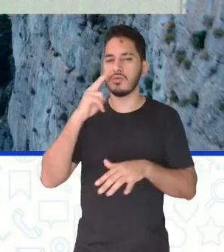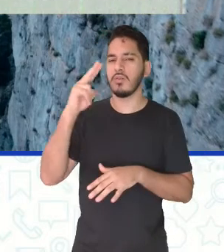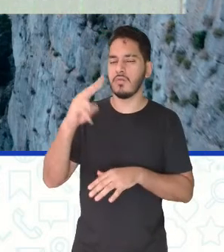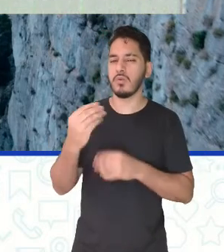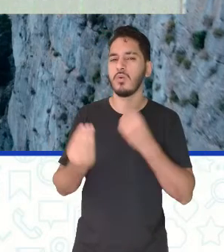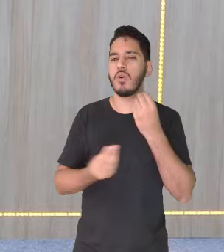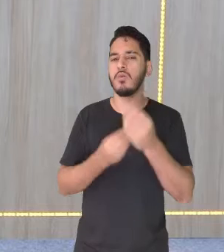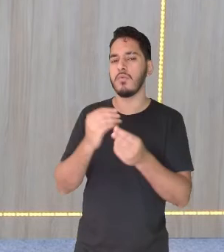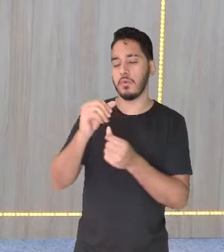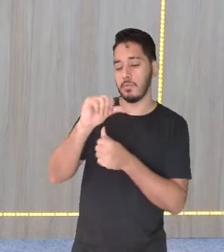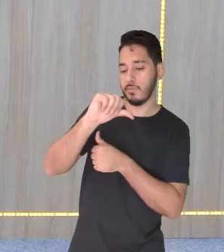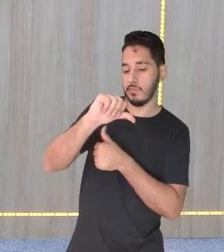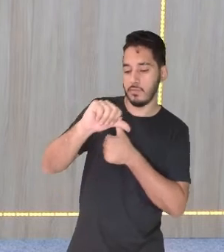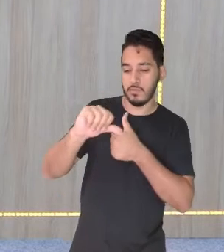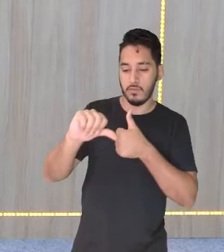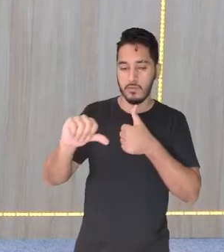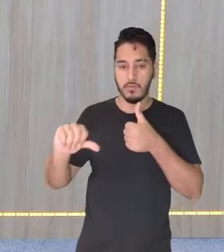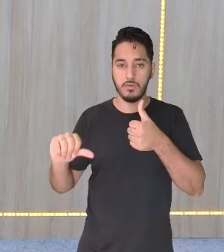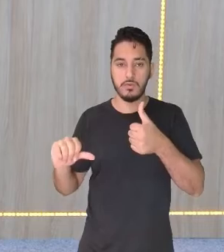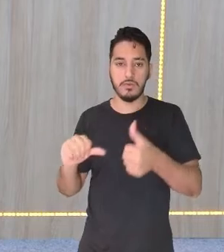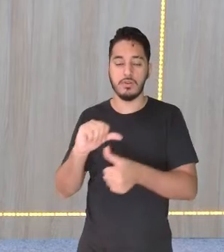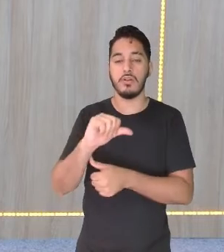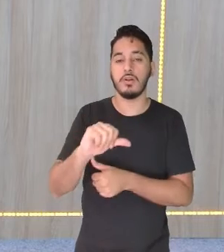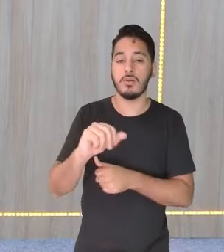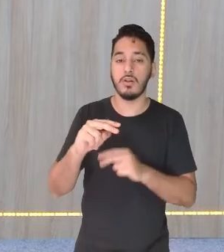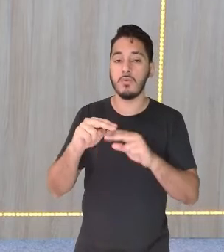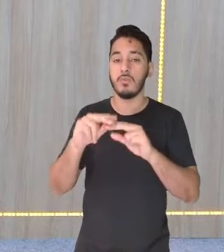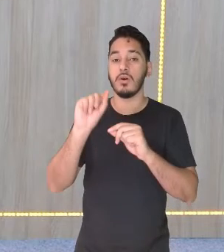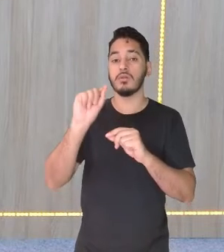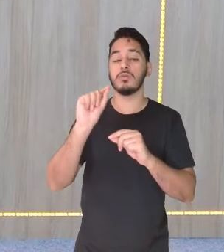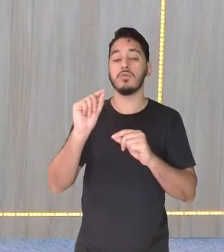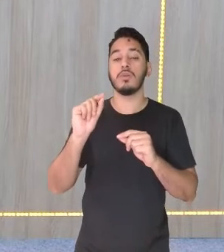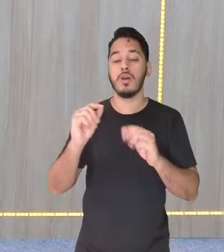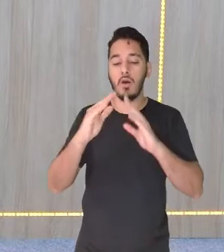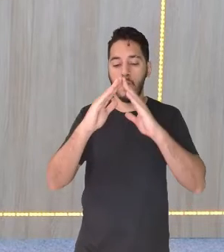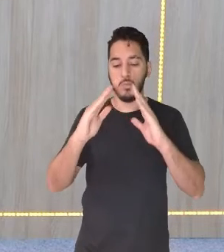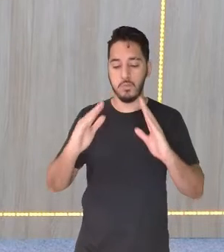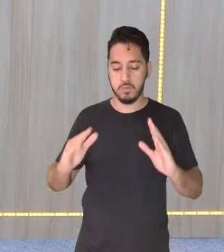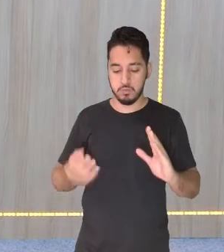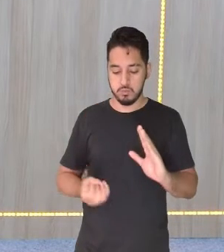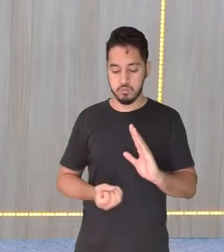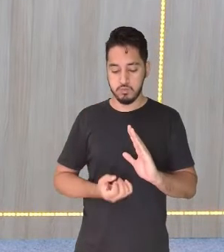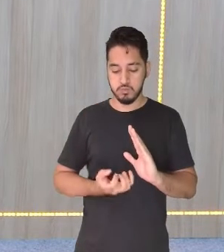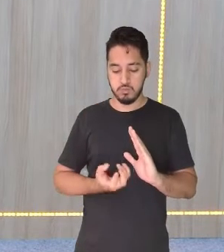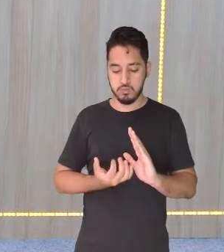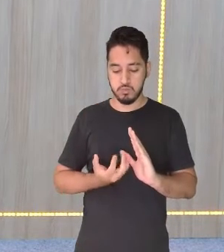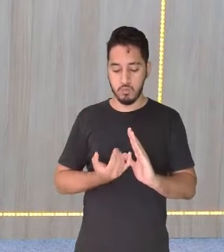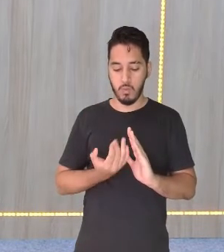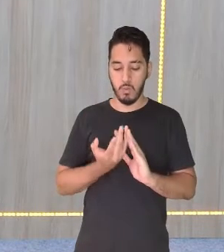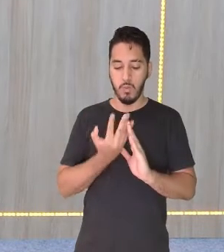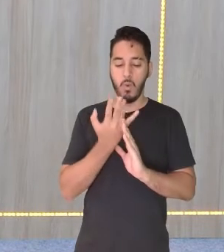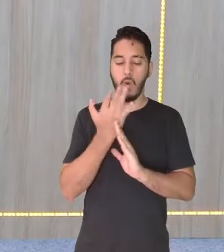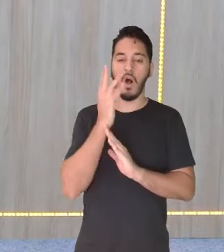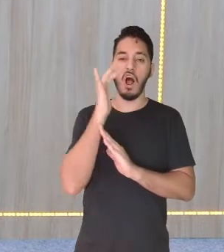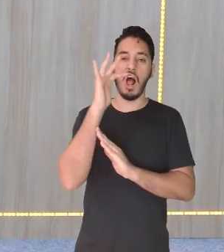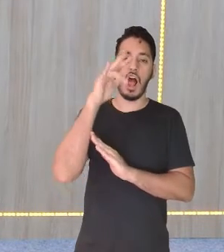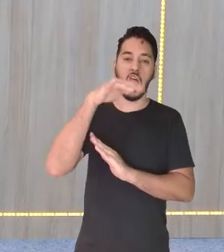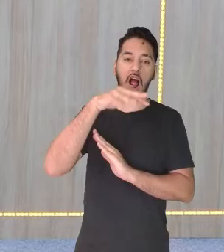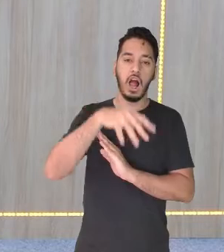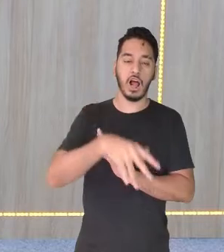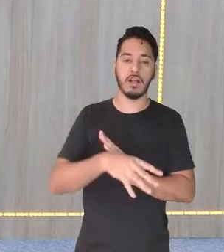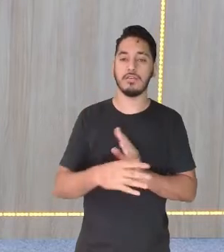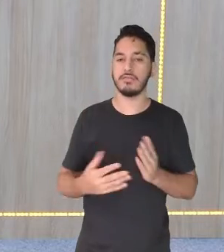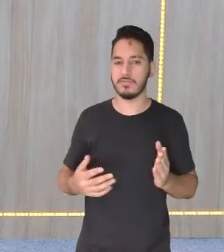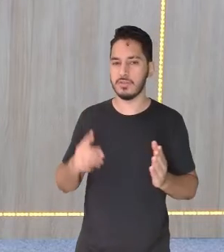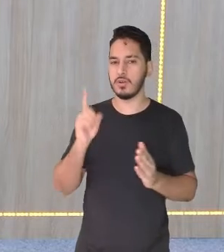ela foi transformada através da erupção do vulcão lá na Indonésia. Então, todo